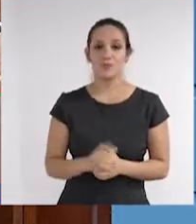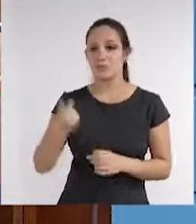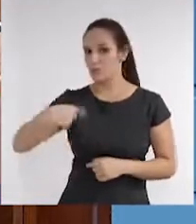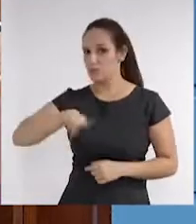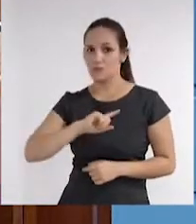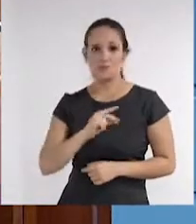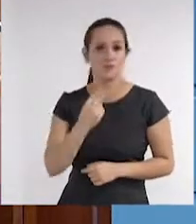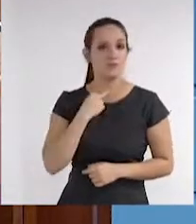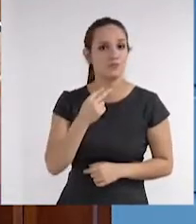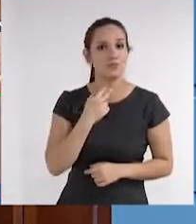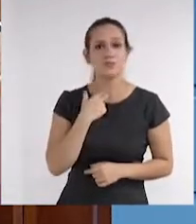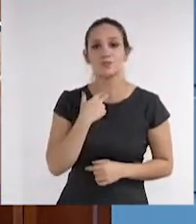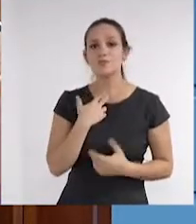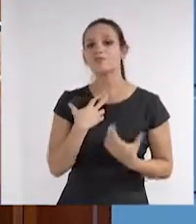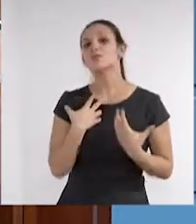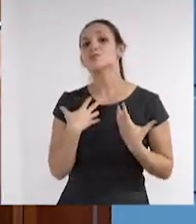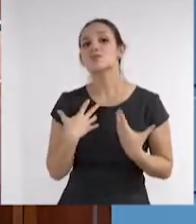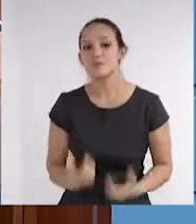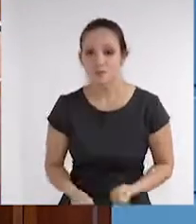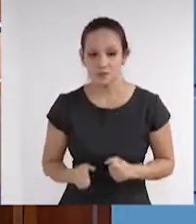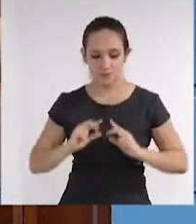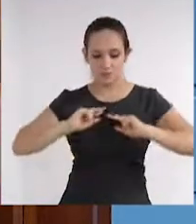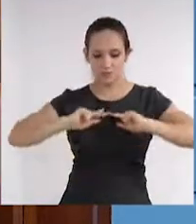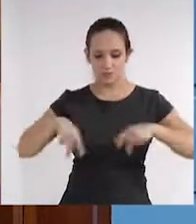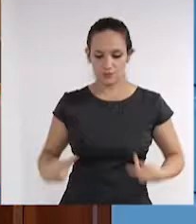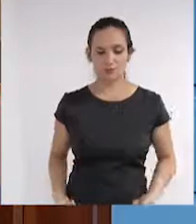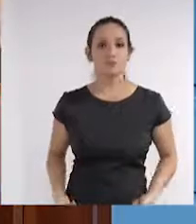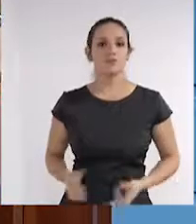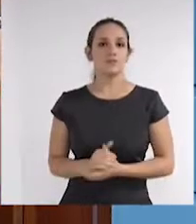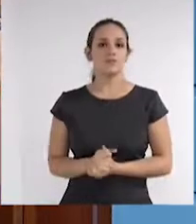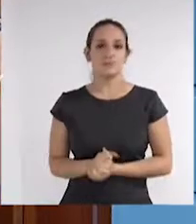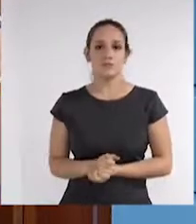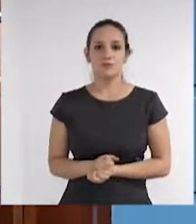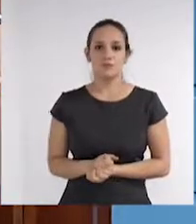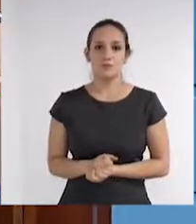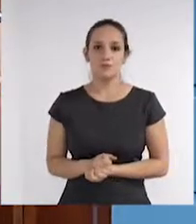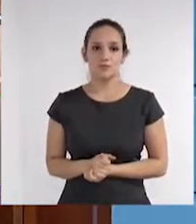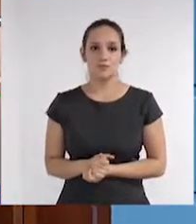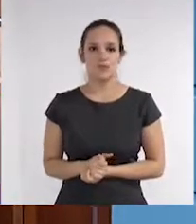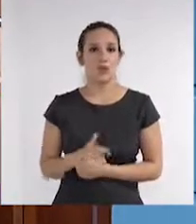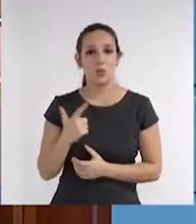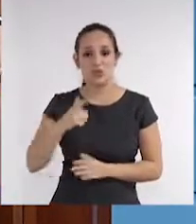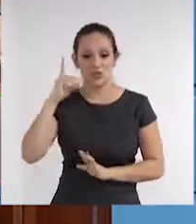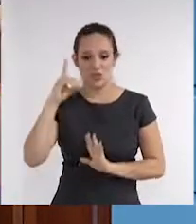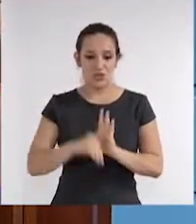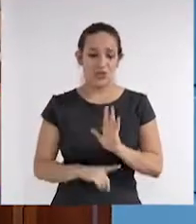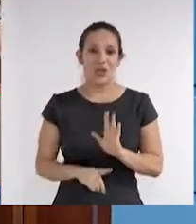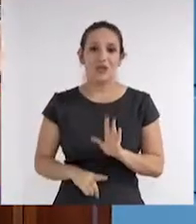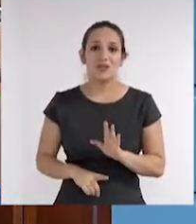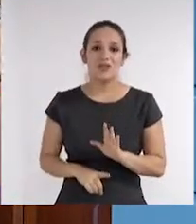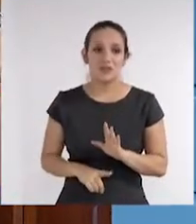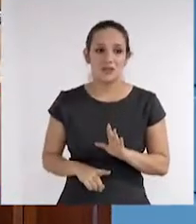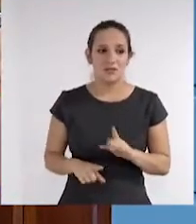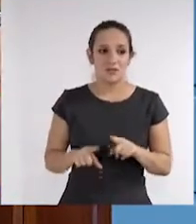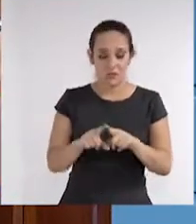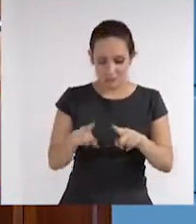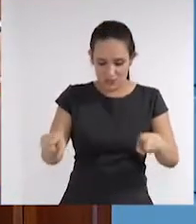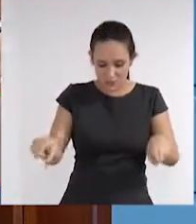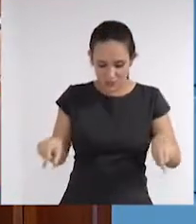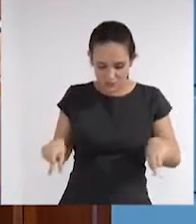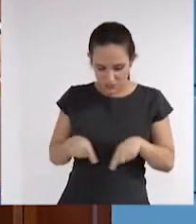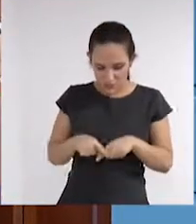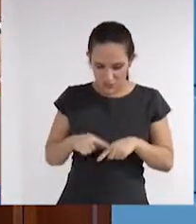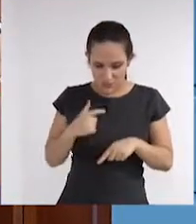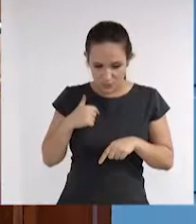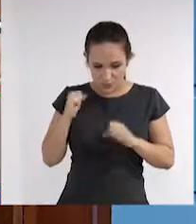que o ser humano, a pessoa humana, não tem o direito a um pedaço de terra, onde ele possa